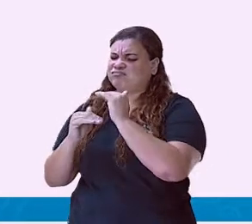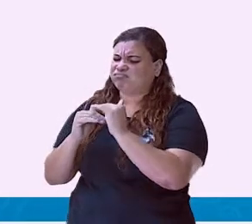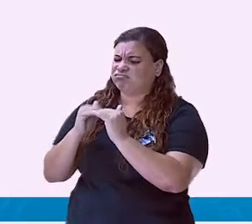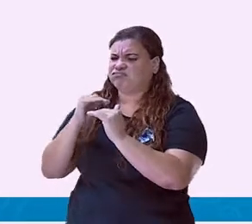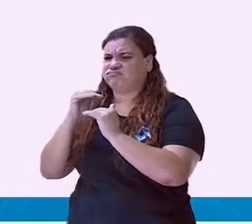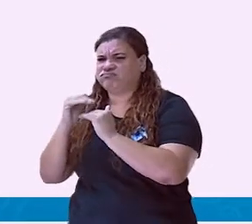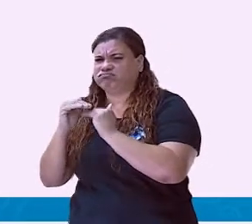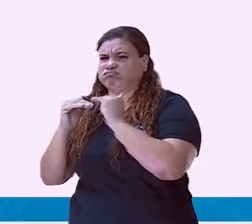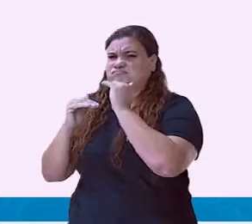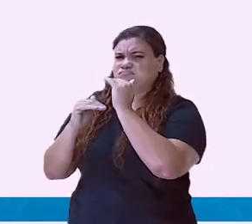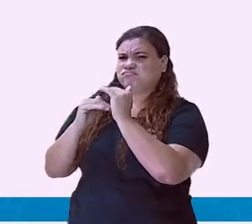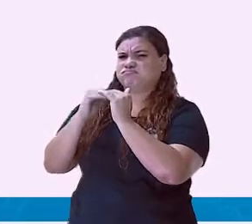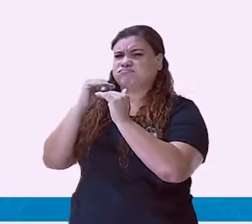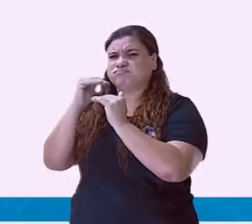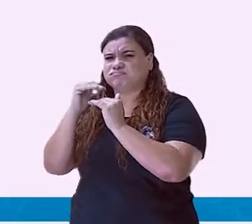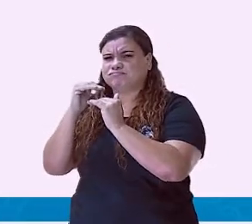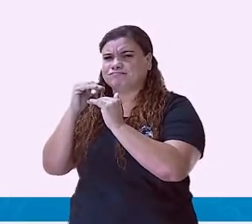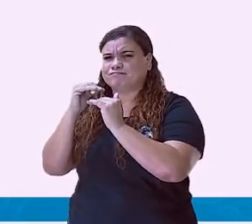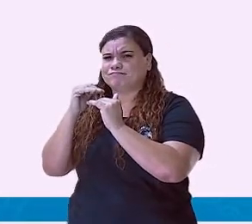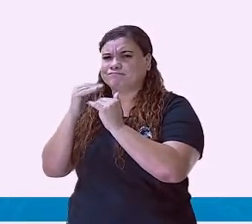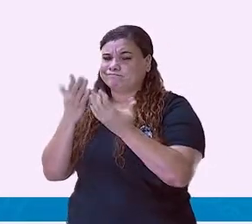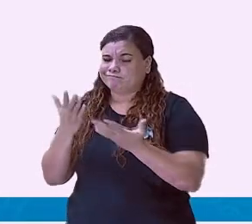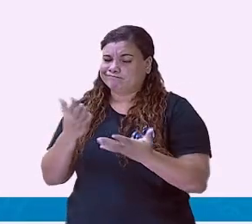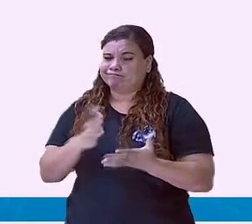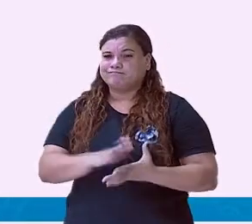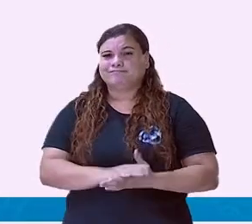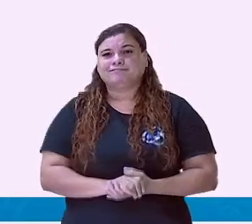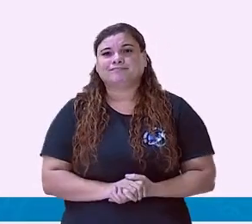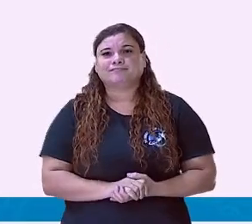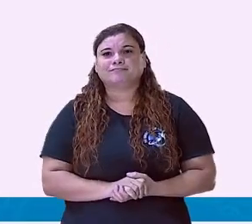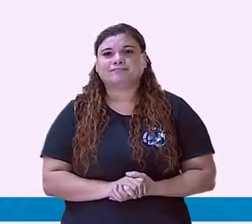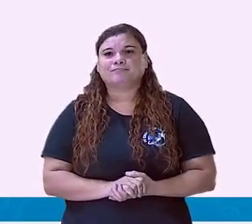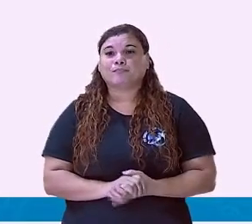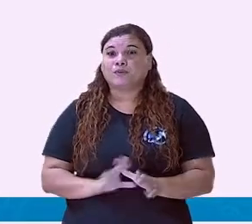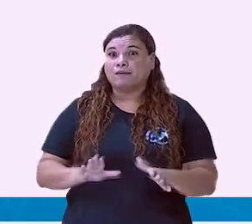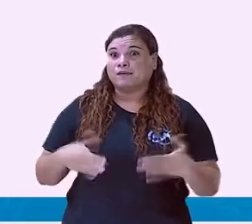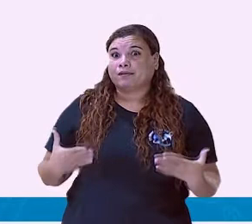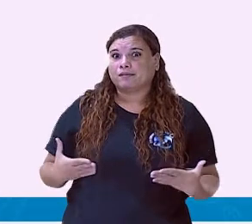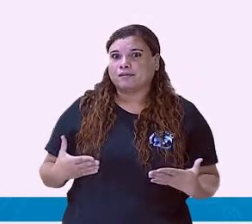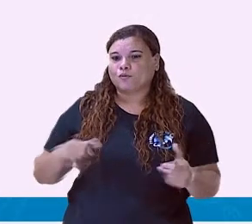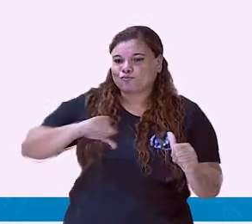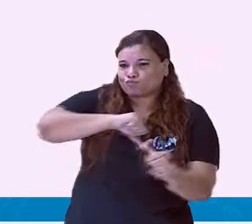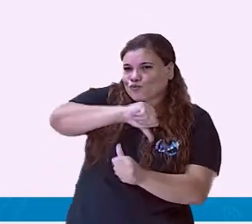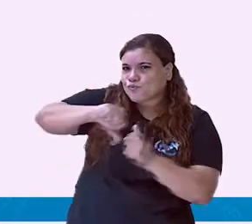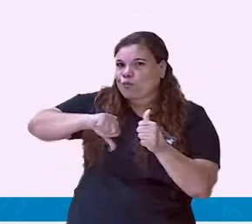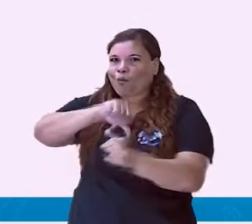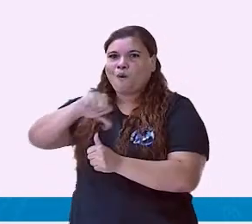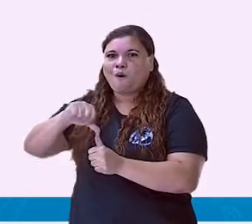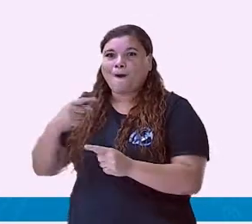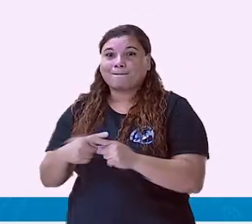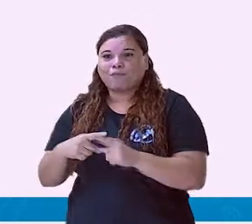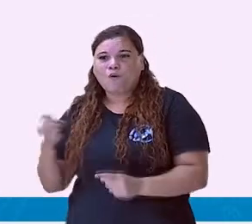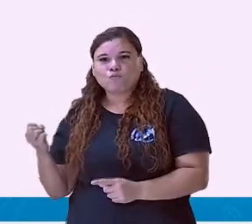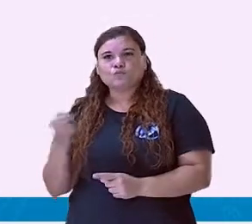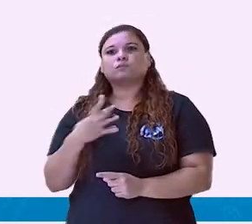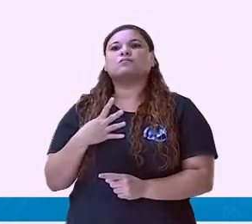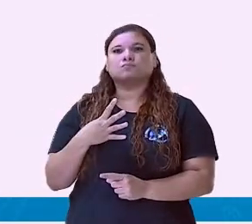Ok? Aí, nesse novo cenário internacional, que cenário foi